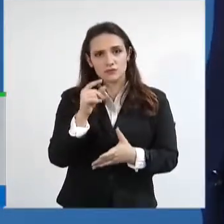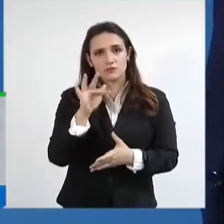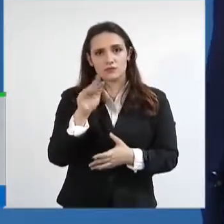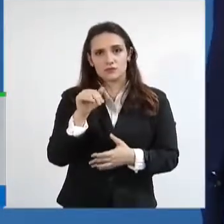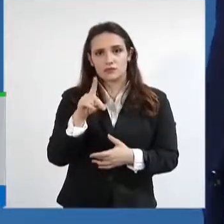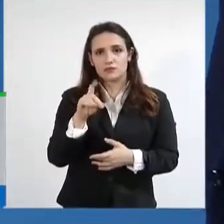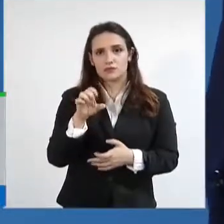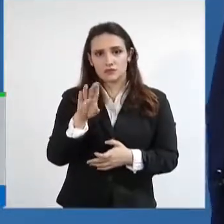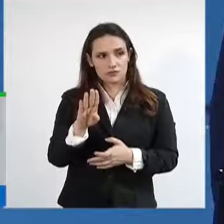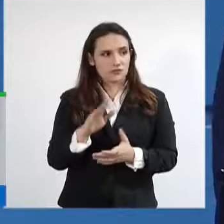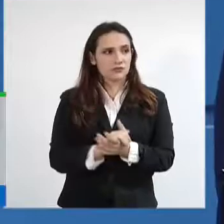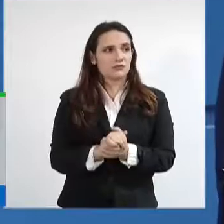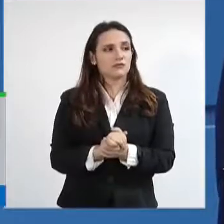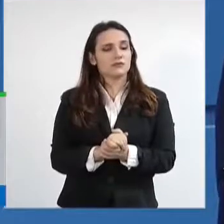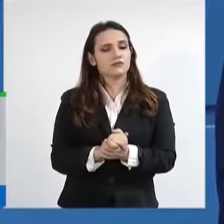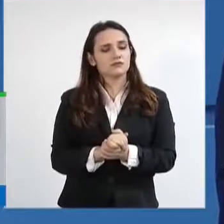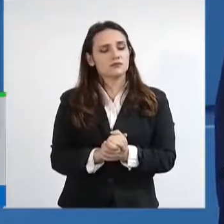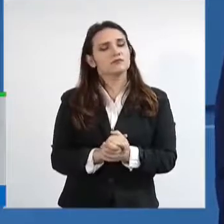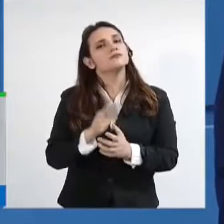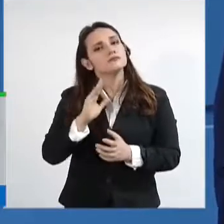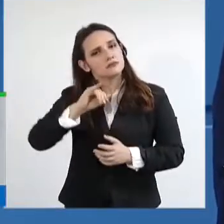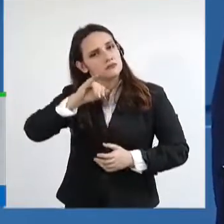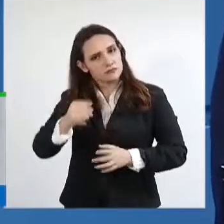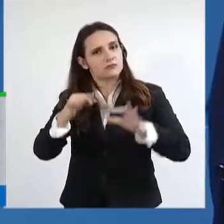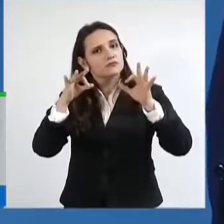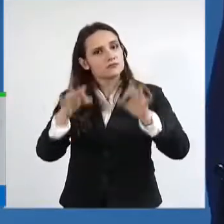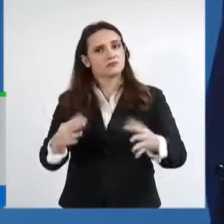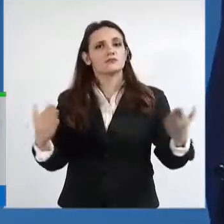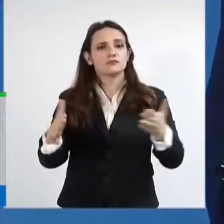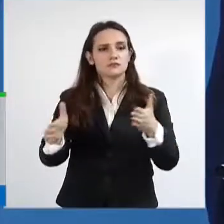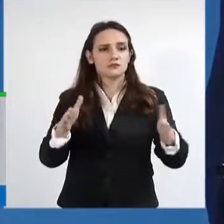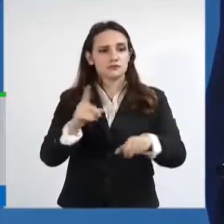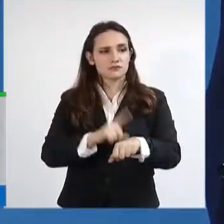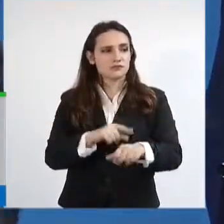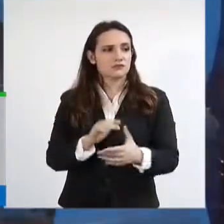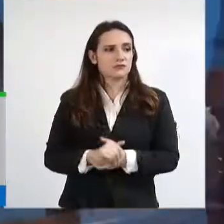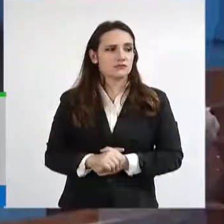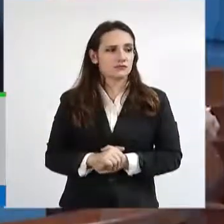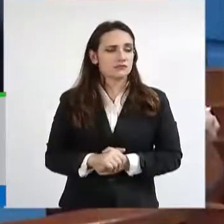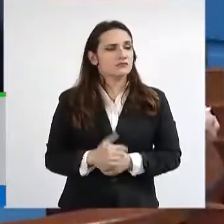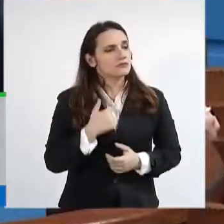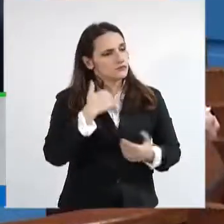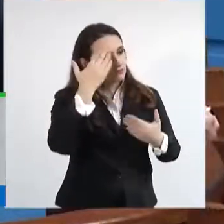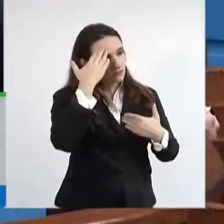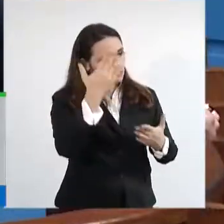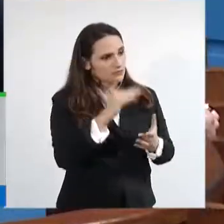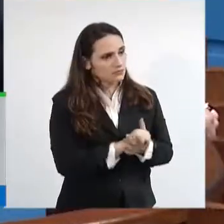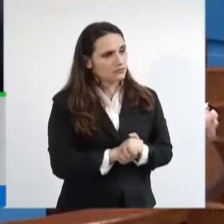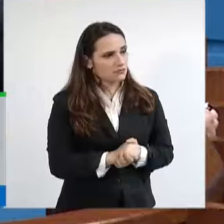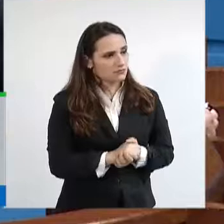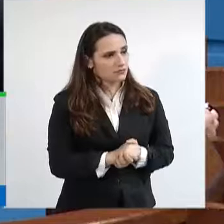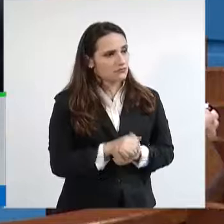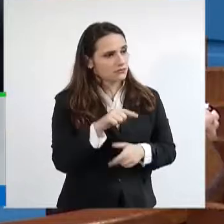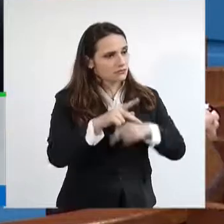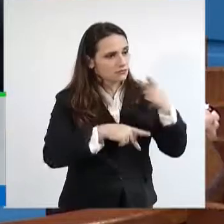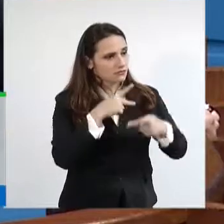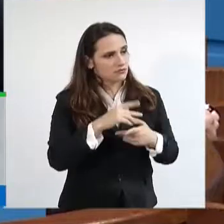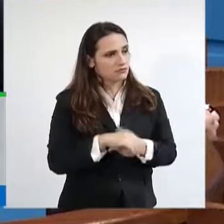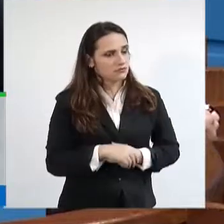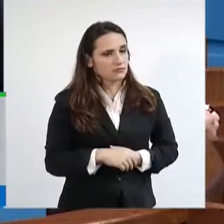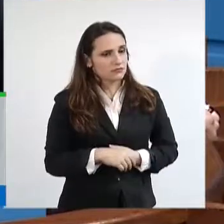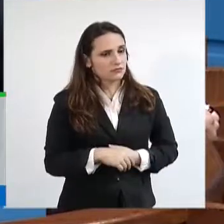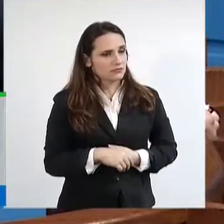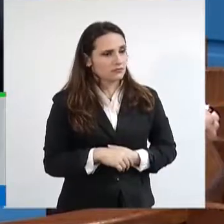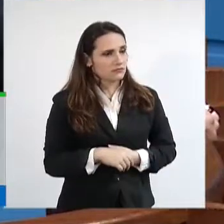Fundeb, que foi tão bem aproveitado nesse período que nós tivemos. Obrigado. Eu agradeço a manifestação